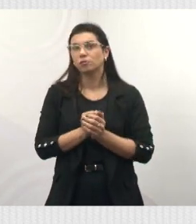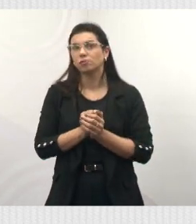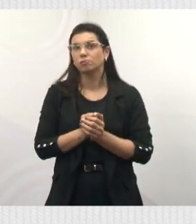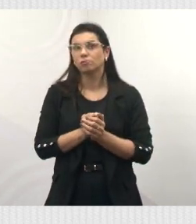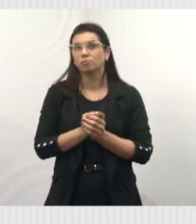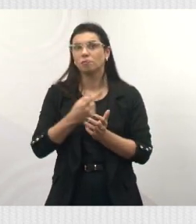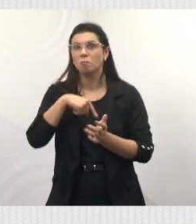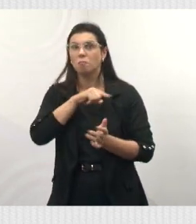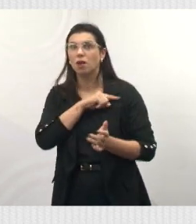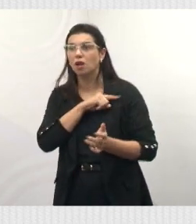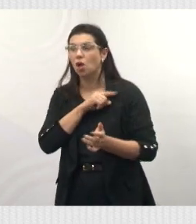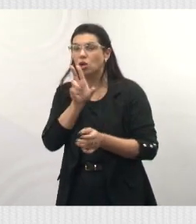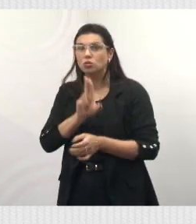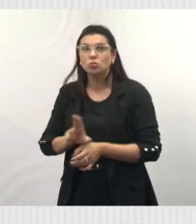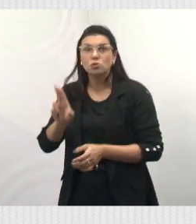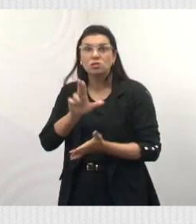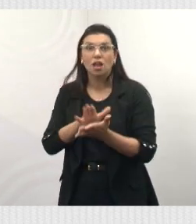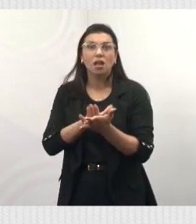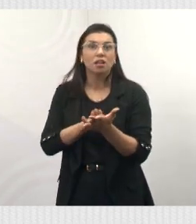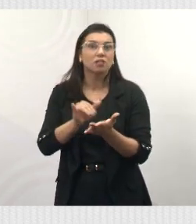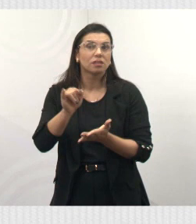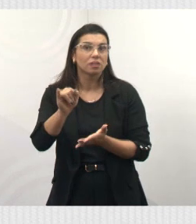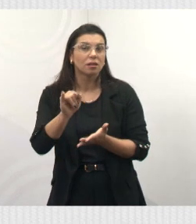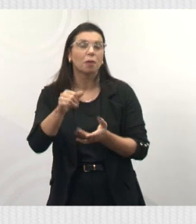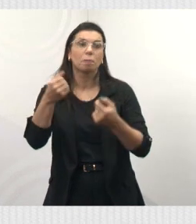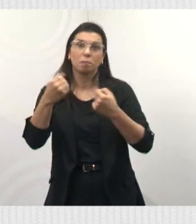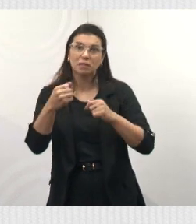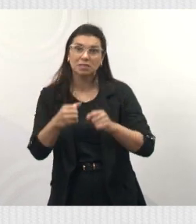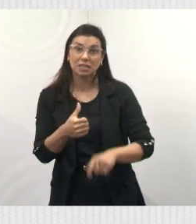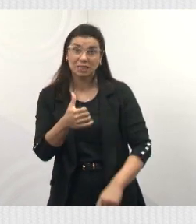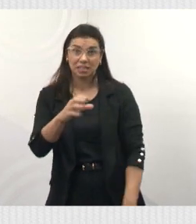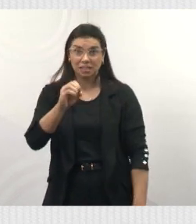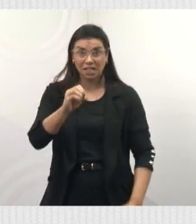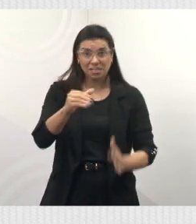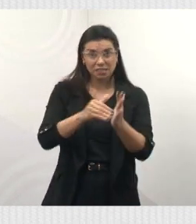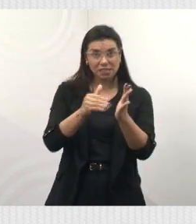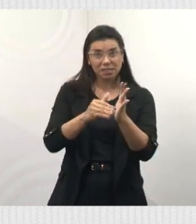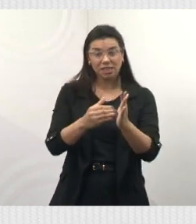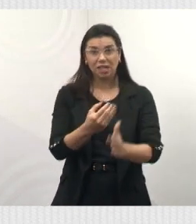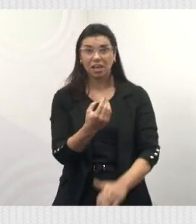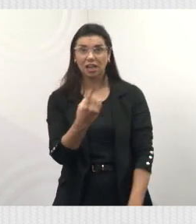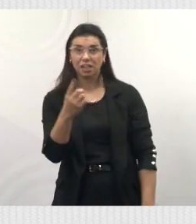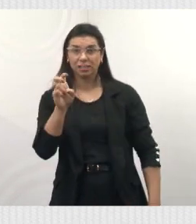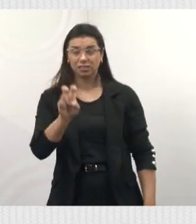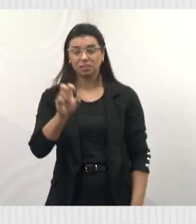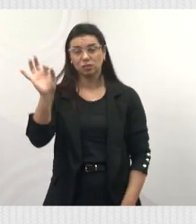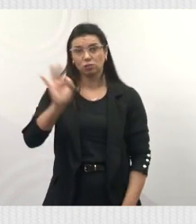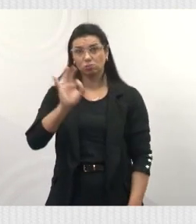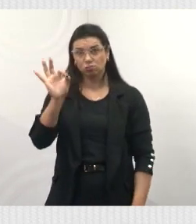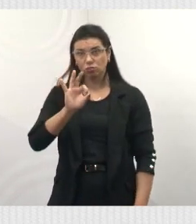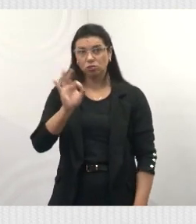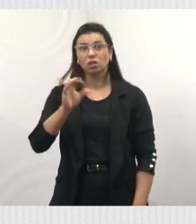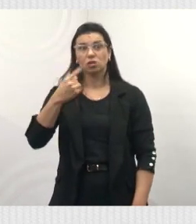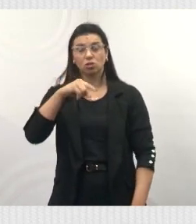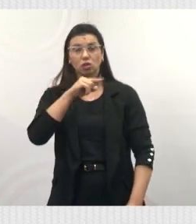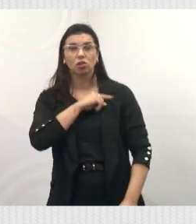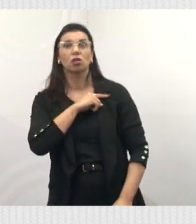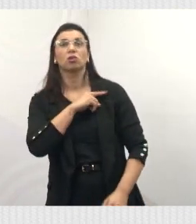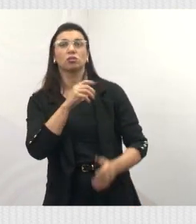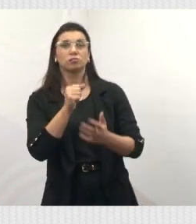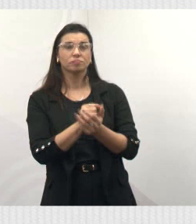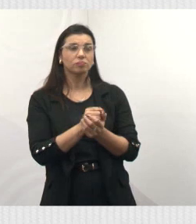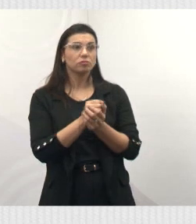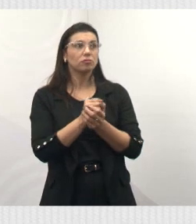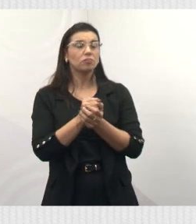é que nós tivéssemos sempre de 10% a 15% de recursos livres para poder investir. Porque investir é fazer coisas novas.